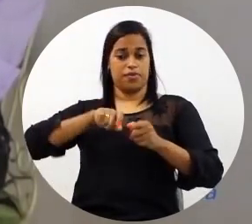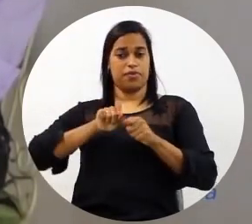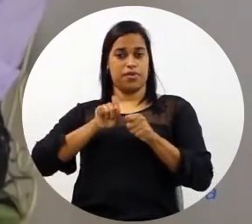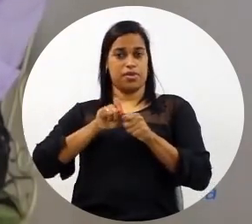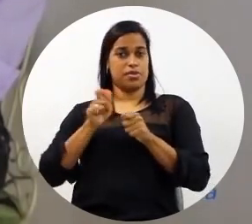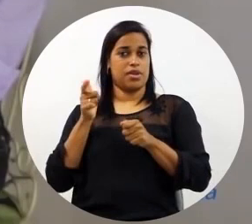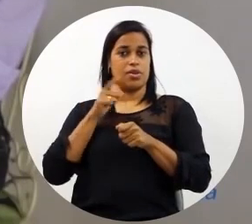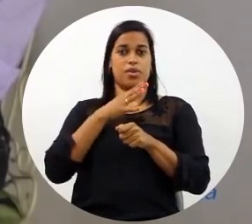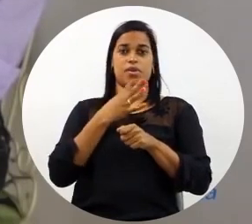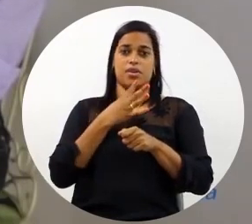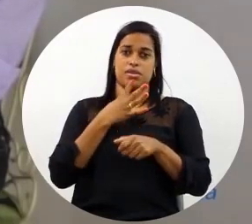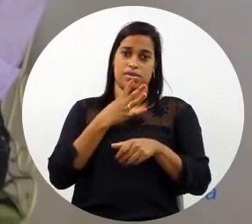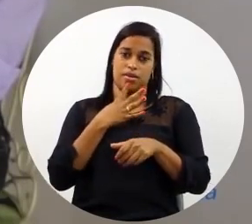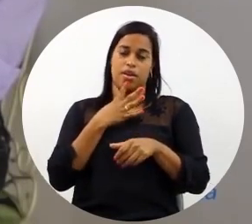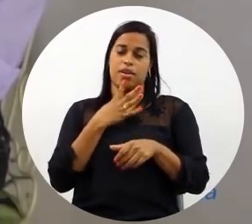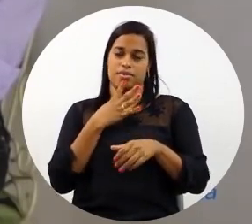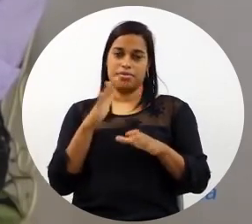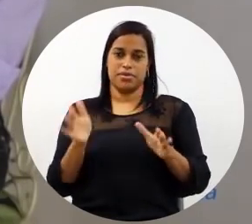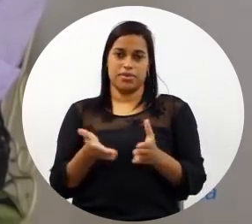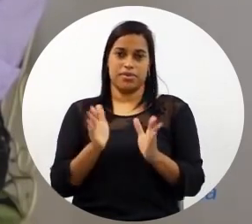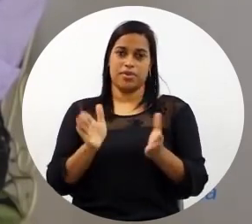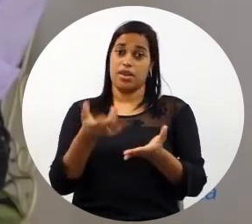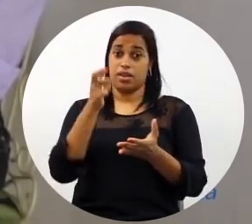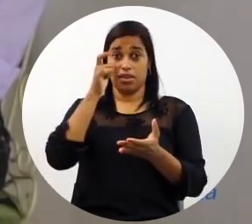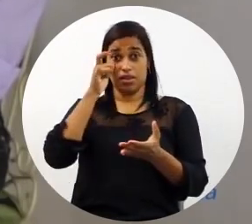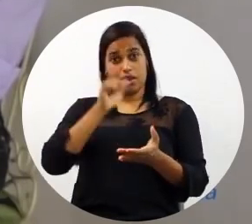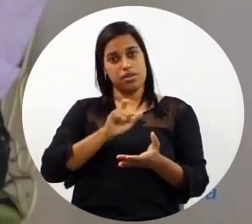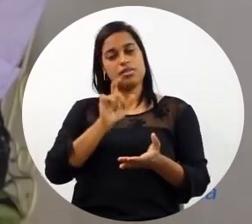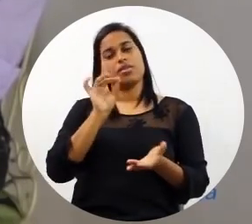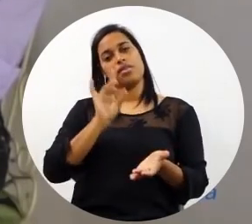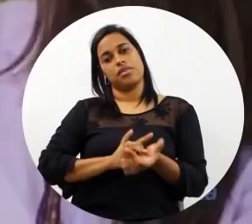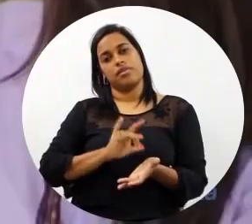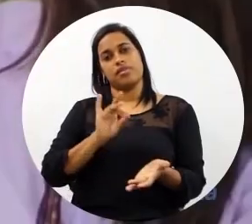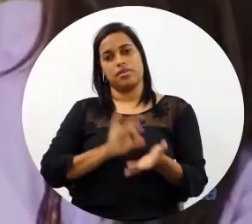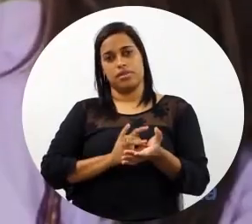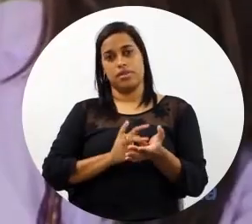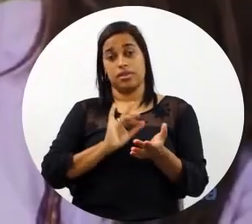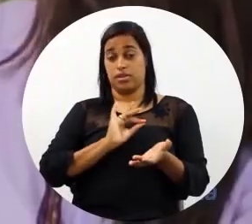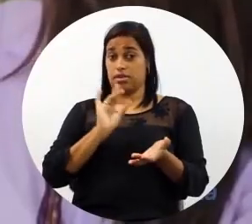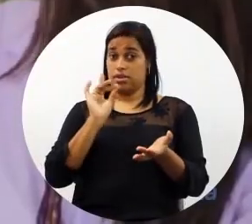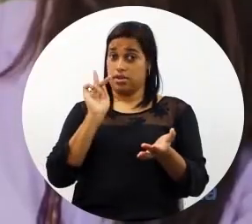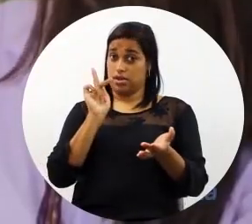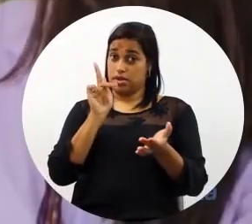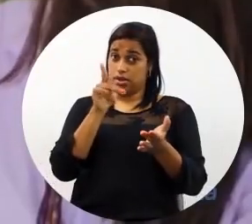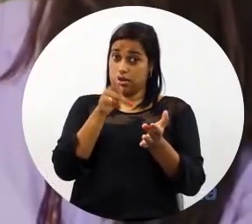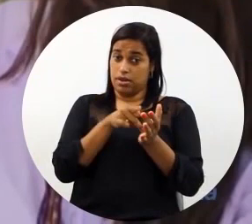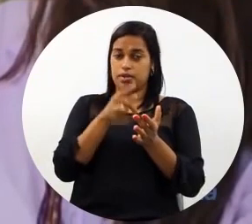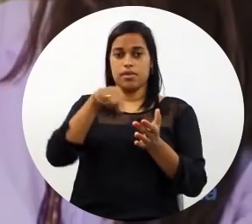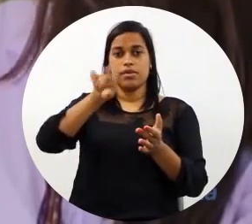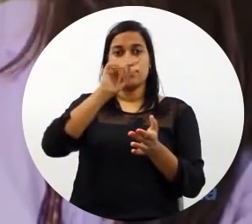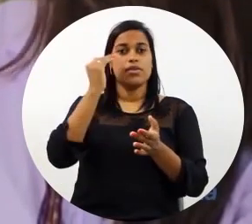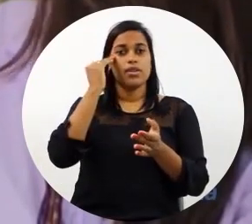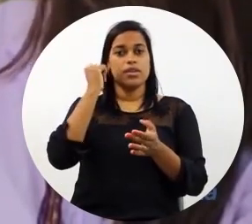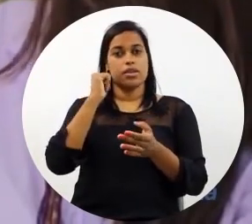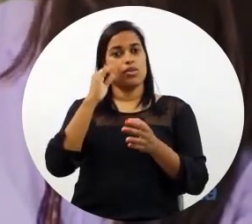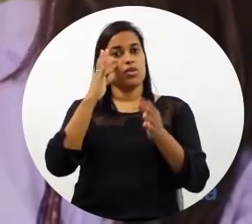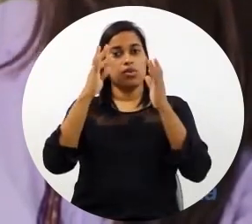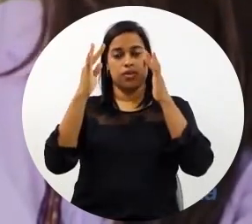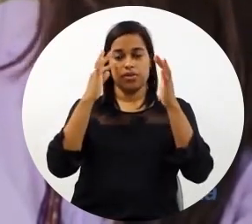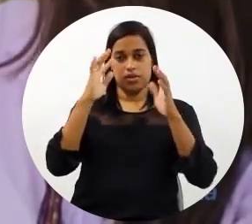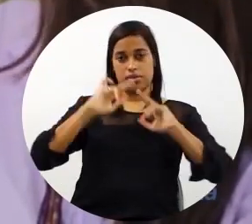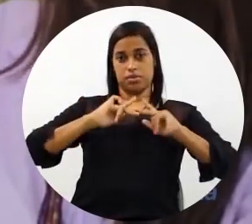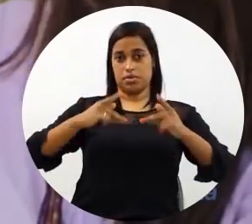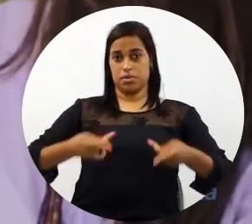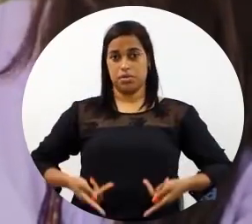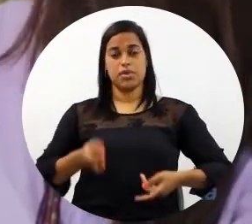para conhecer a motivação? Ah, isso é interessante, eu acho isso muito interessante. Na verdade, a gente sabe que todo conhecimento humano é